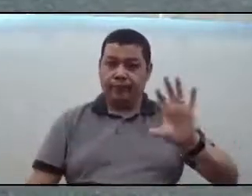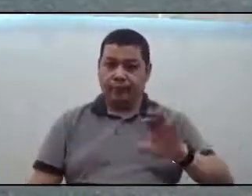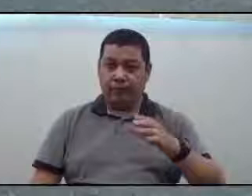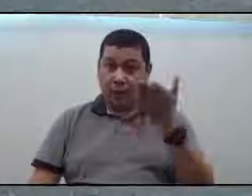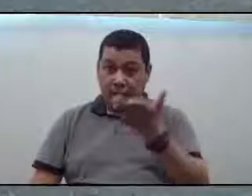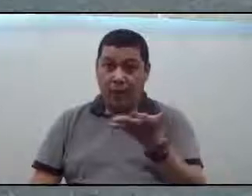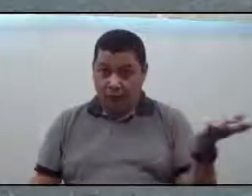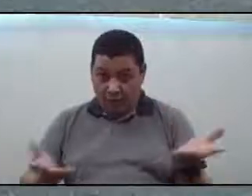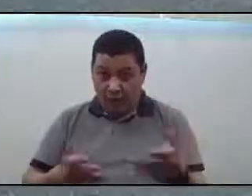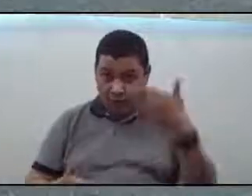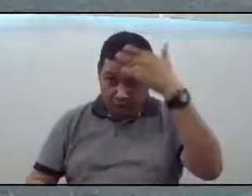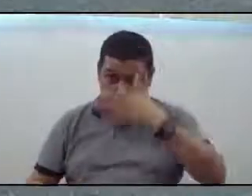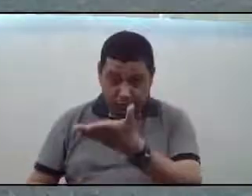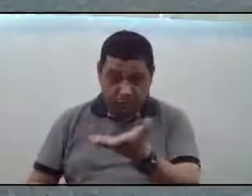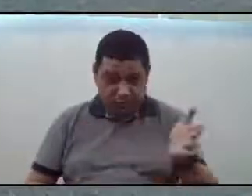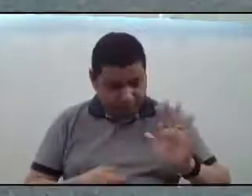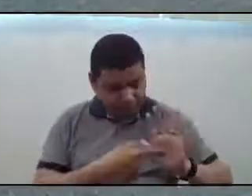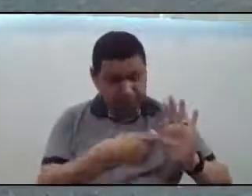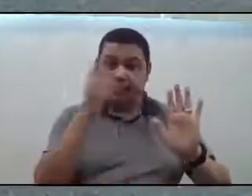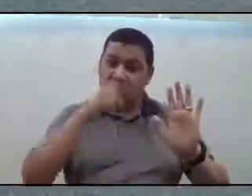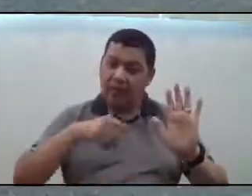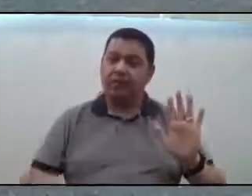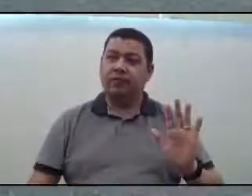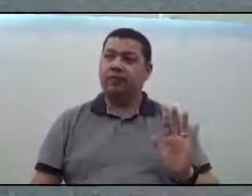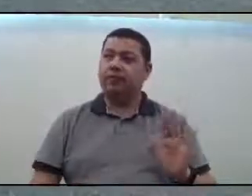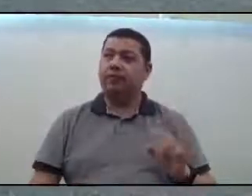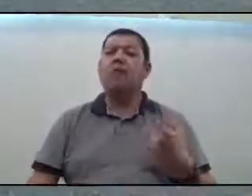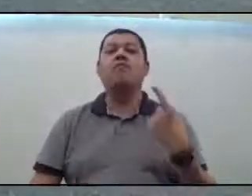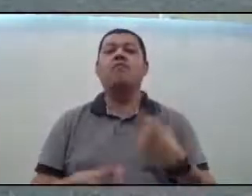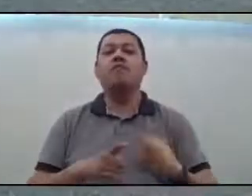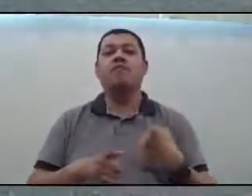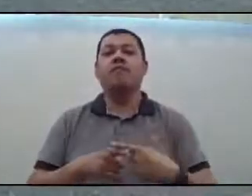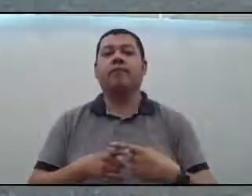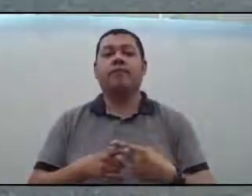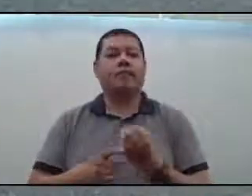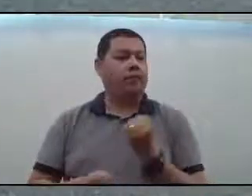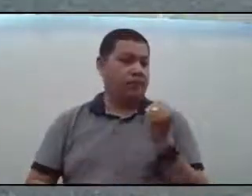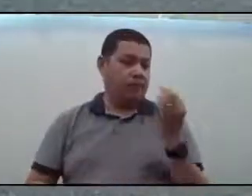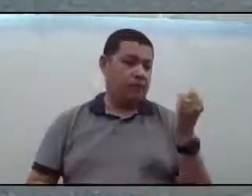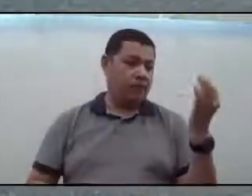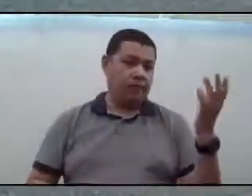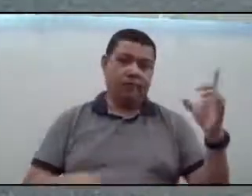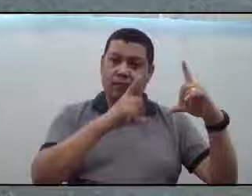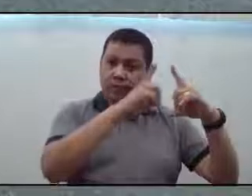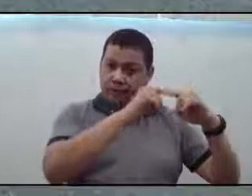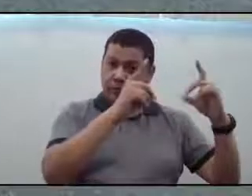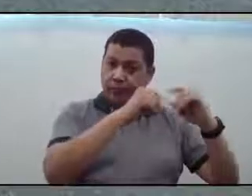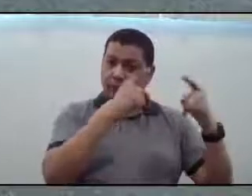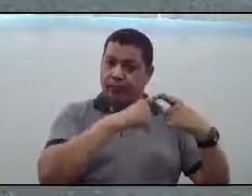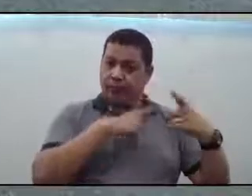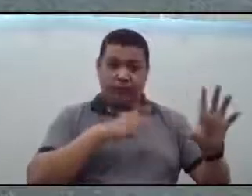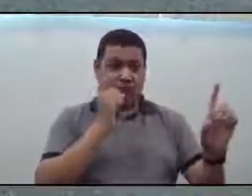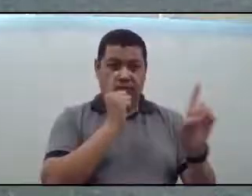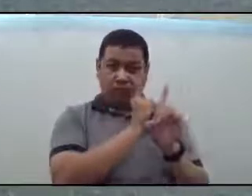verem um dos motivos da nossa ida a Brasília, além de participar do